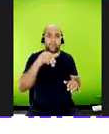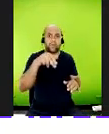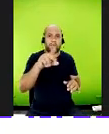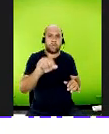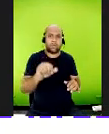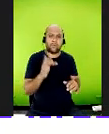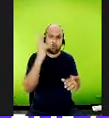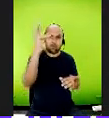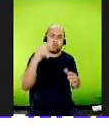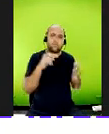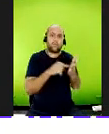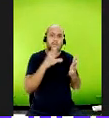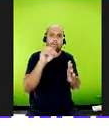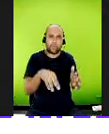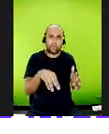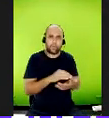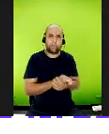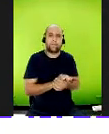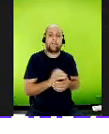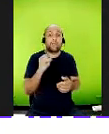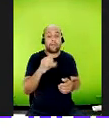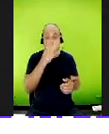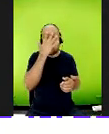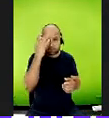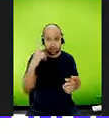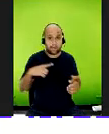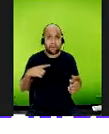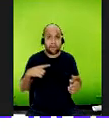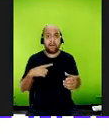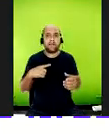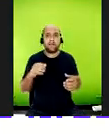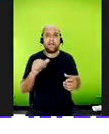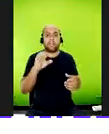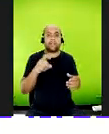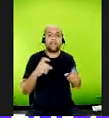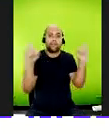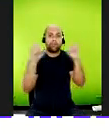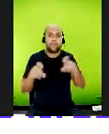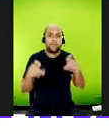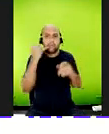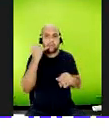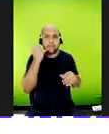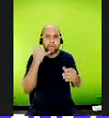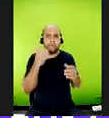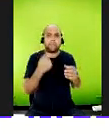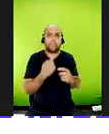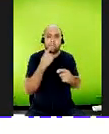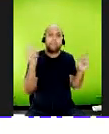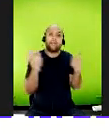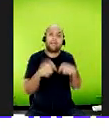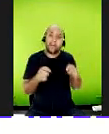Para o Futuro. Com.br quem estiver com acesso quem estiver no computador eu tiver com celular perto quiser já